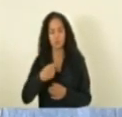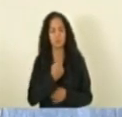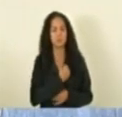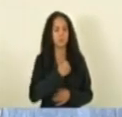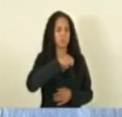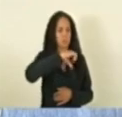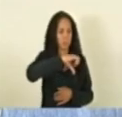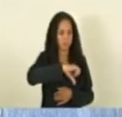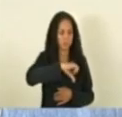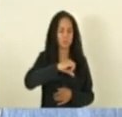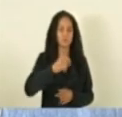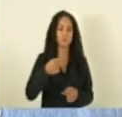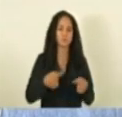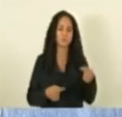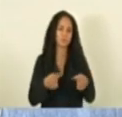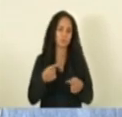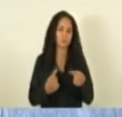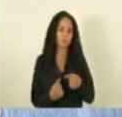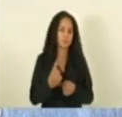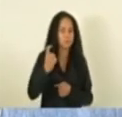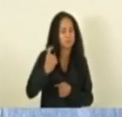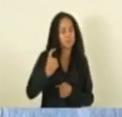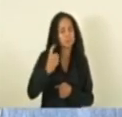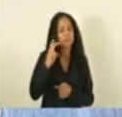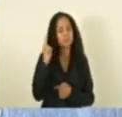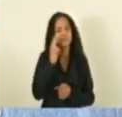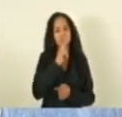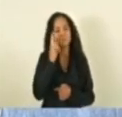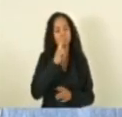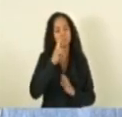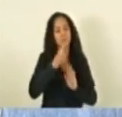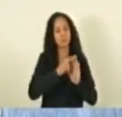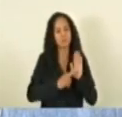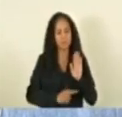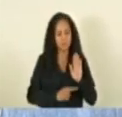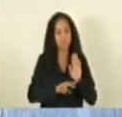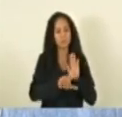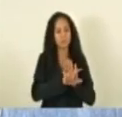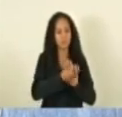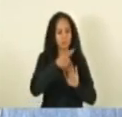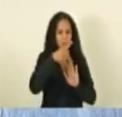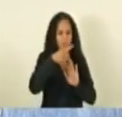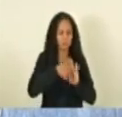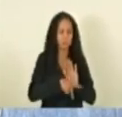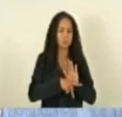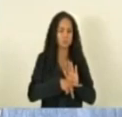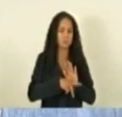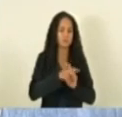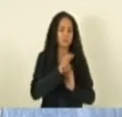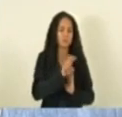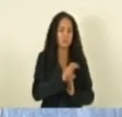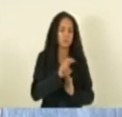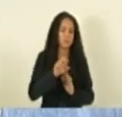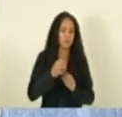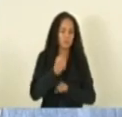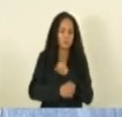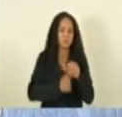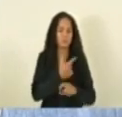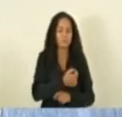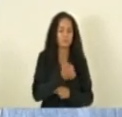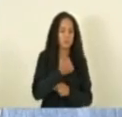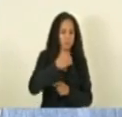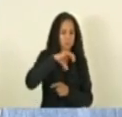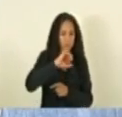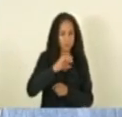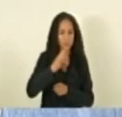Item 9. Discussão única em regime de urgência do projeto de lei 155/2019 do deputado Gandini,